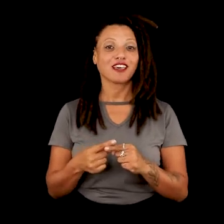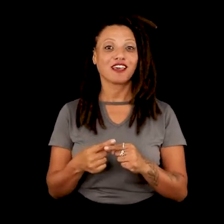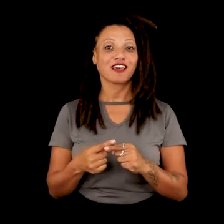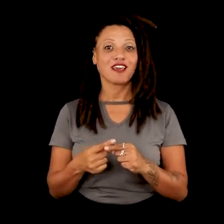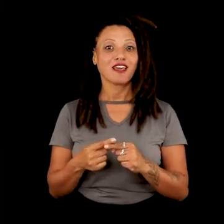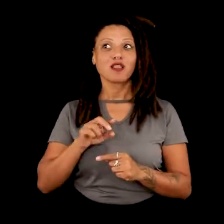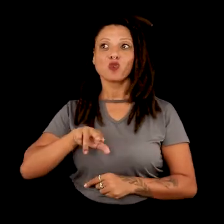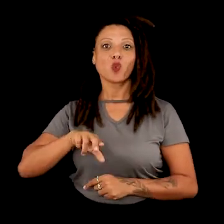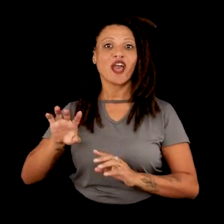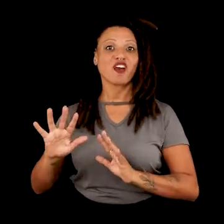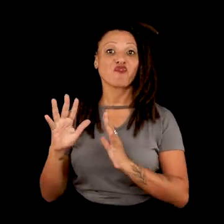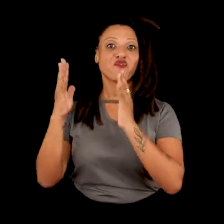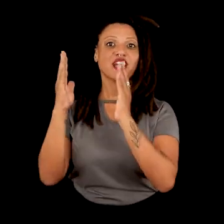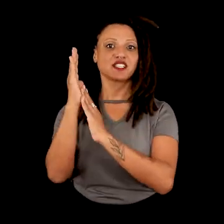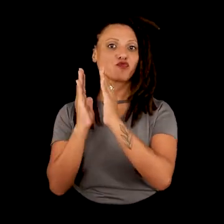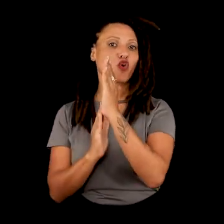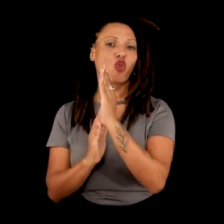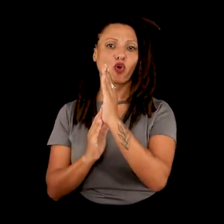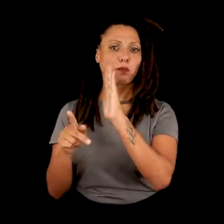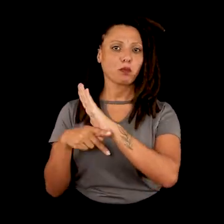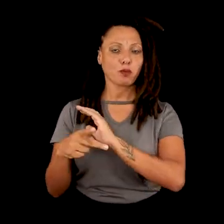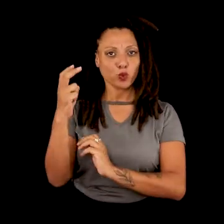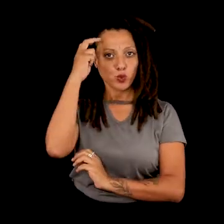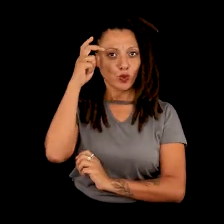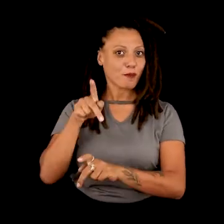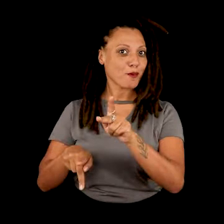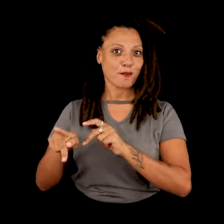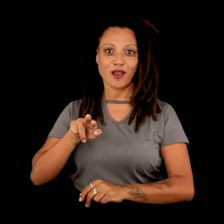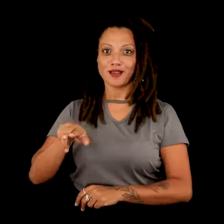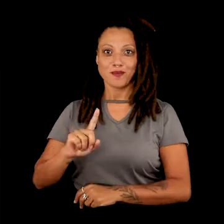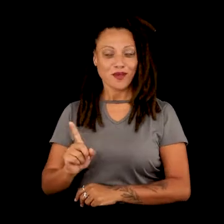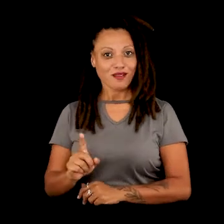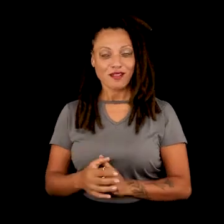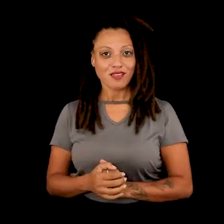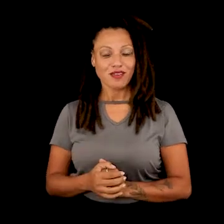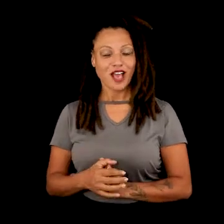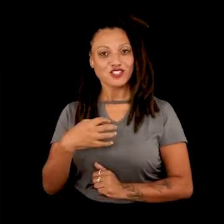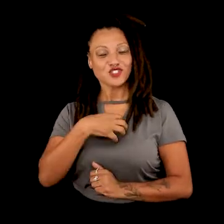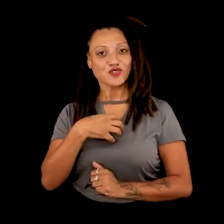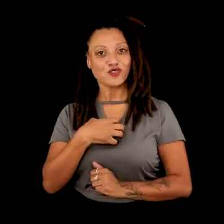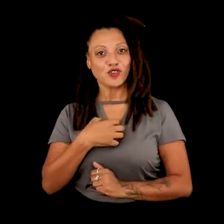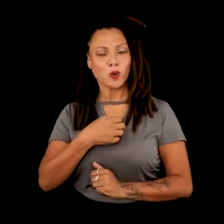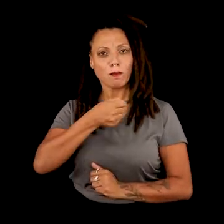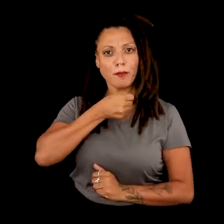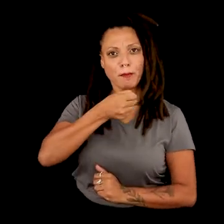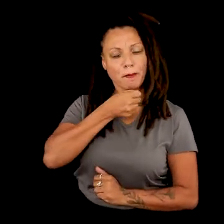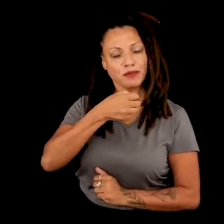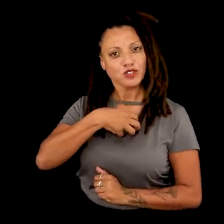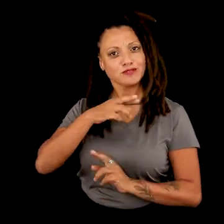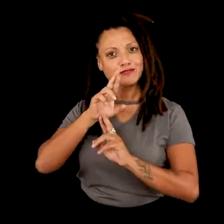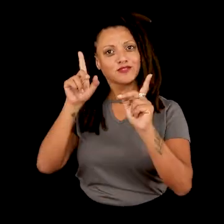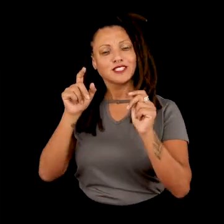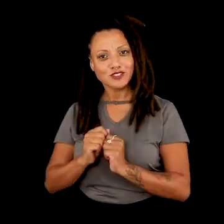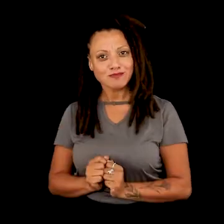uma festa do folclore, da cultura popular. A gente estava ouvindo aquilo de um outro jeito e estava conhecendo uma